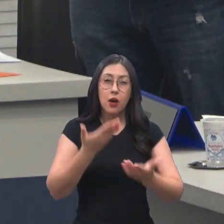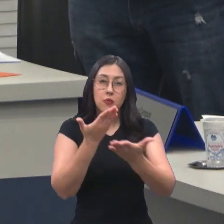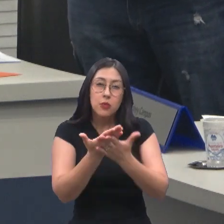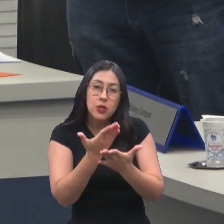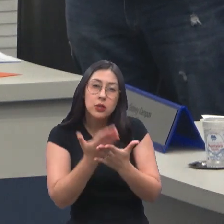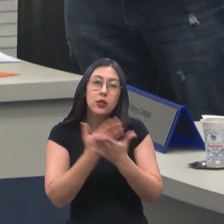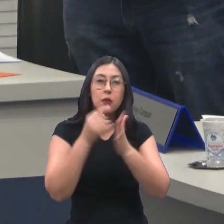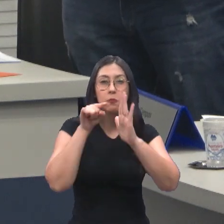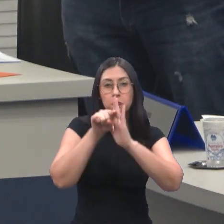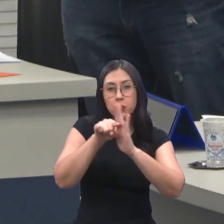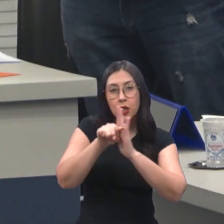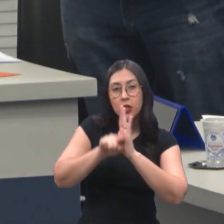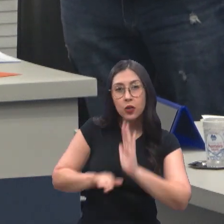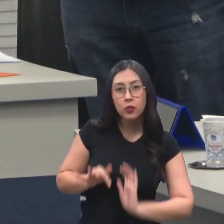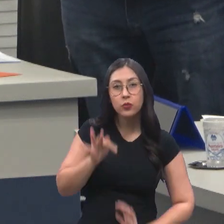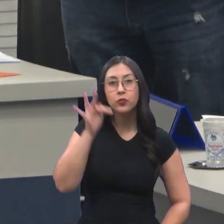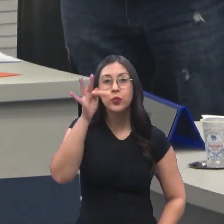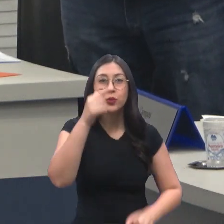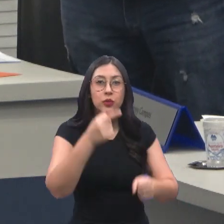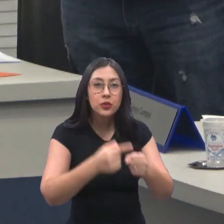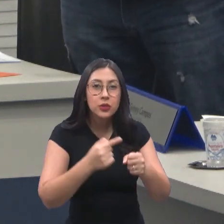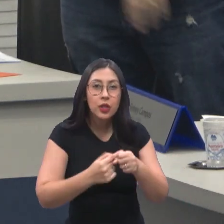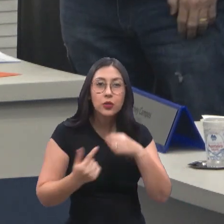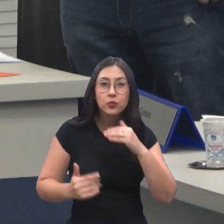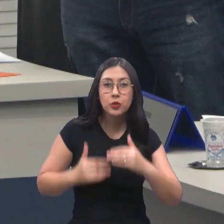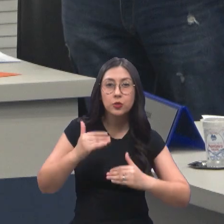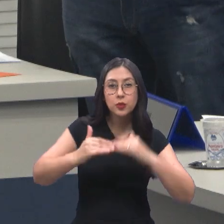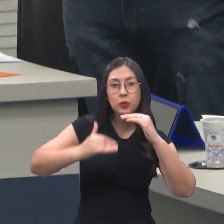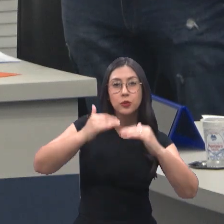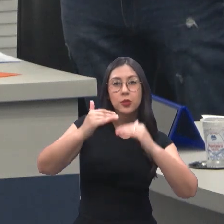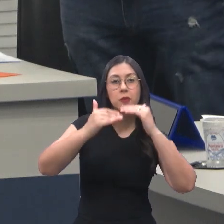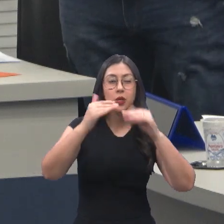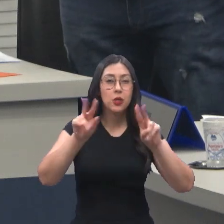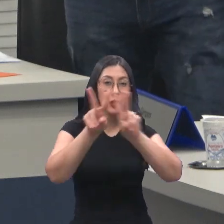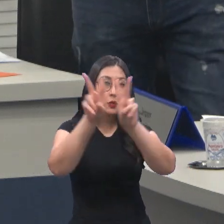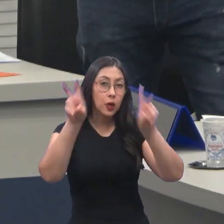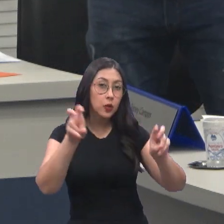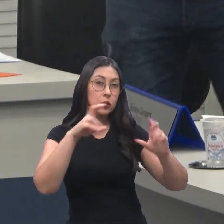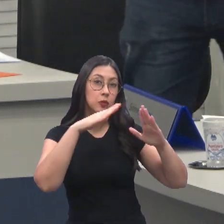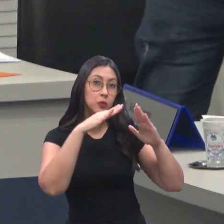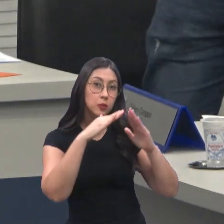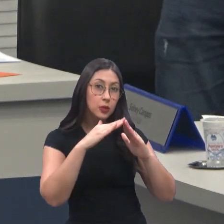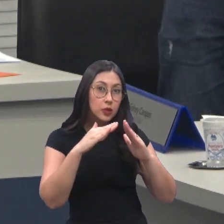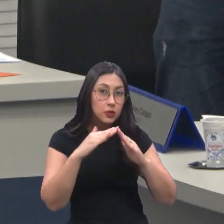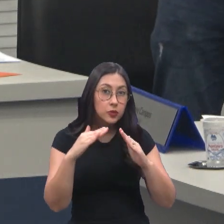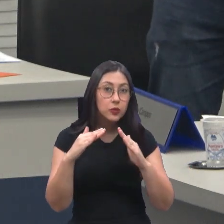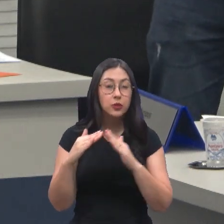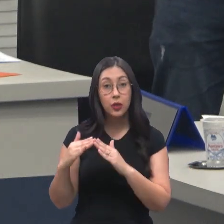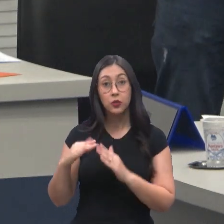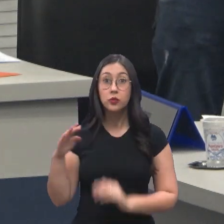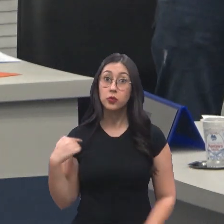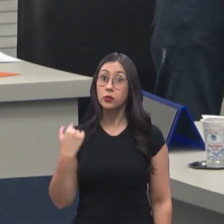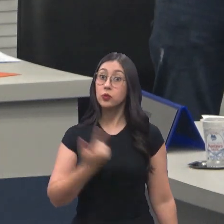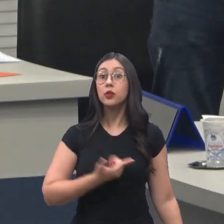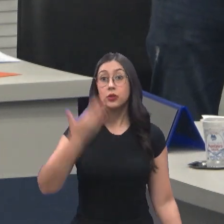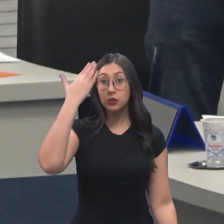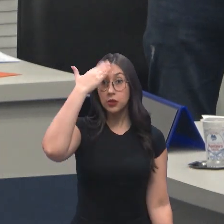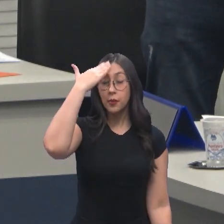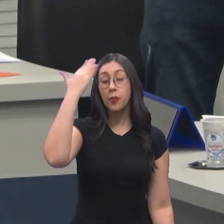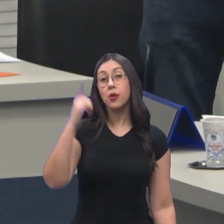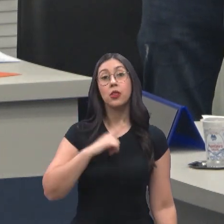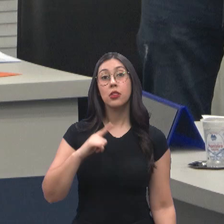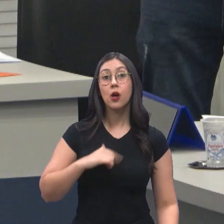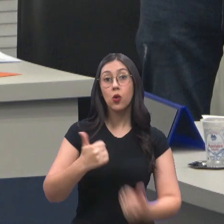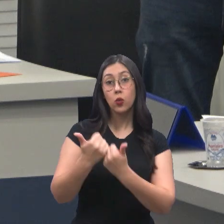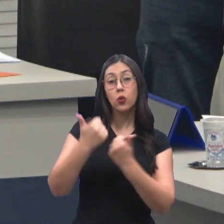da cidade, para onde a gente quer crescer, na questão habitacional. A gente sabe, a gente tem nosso vice-governador Felício, que